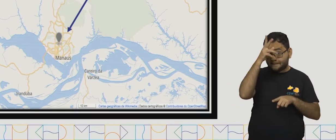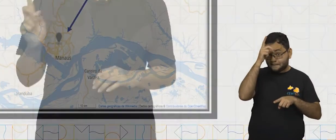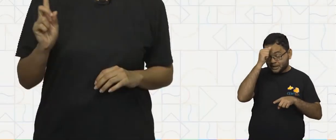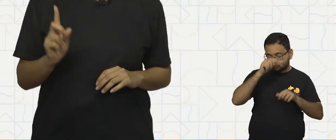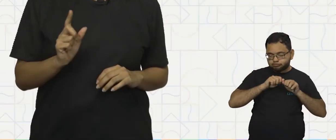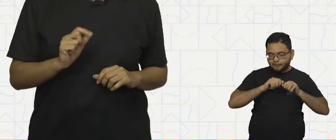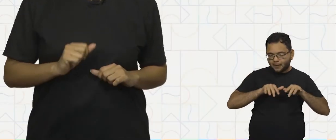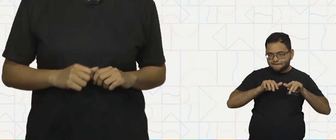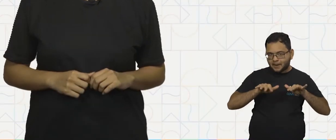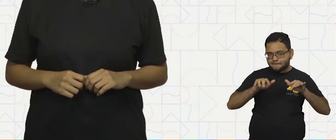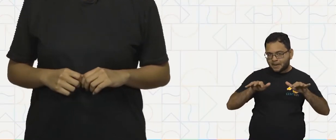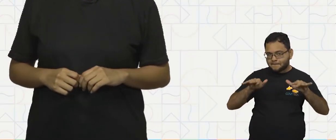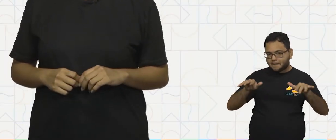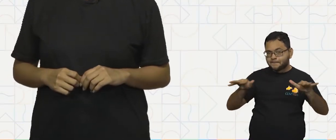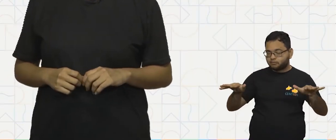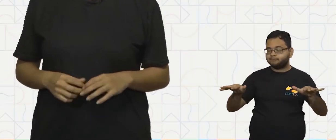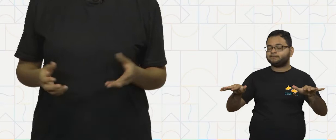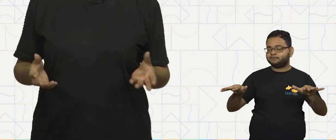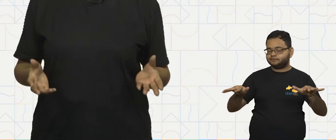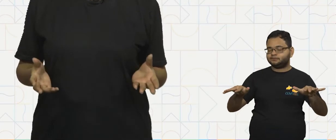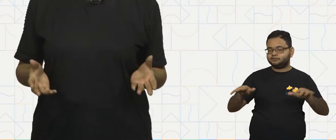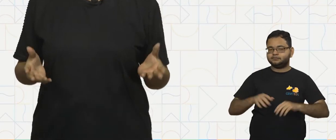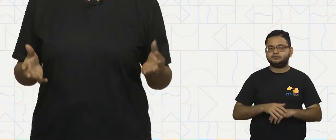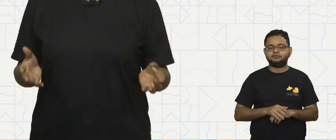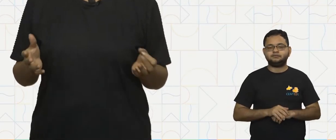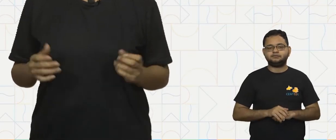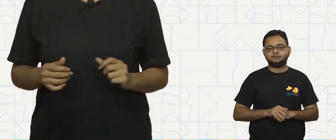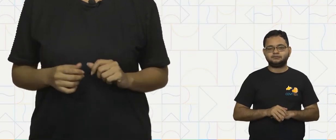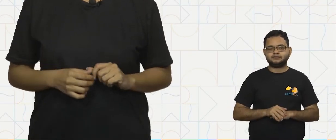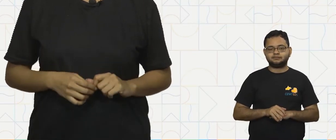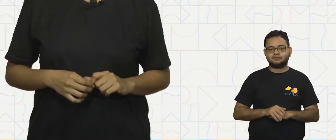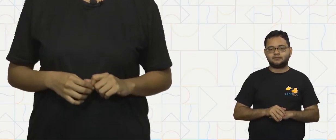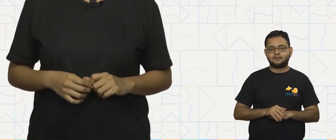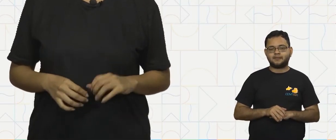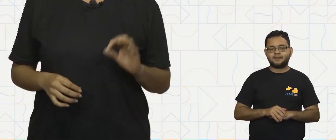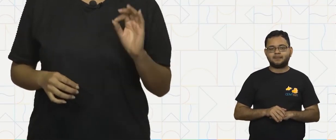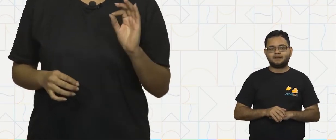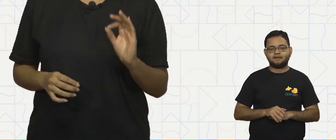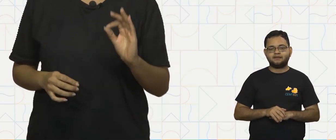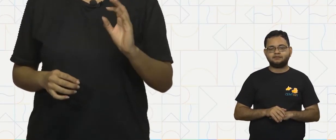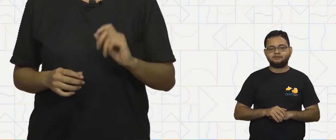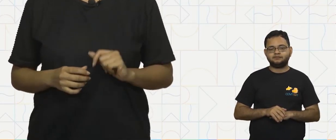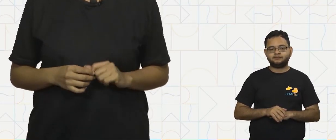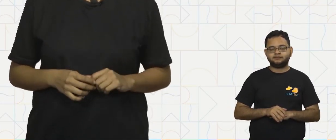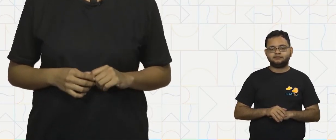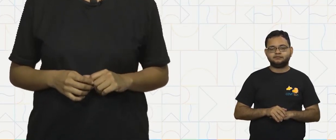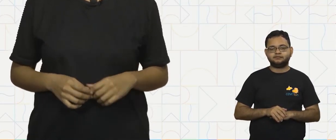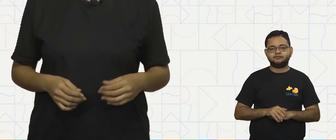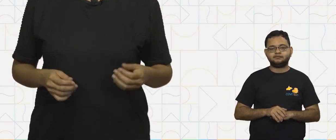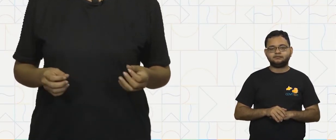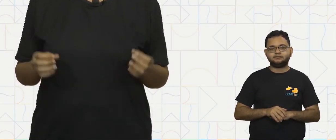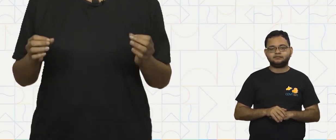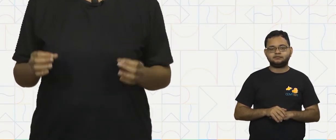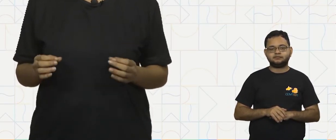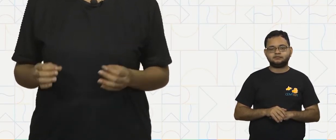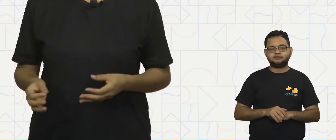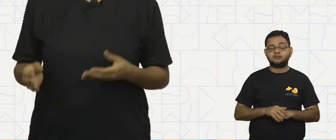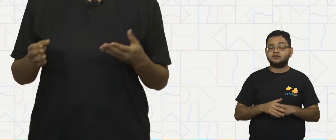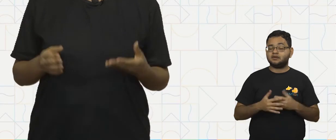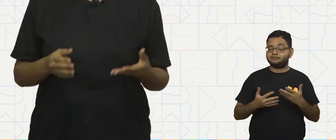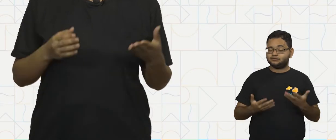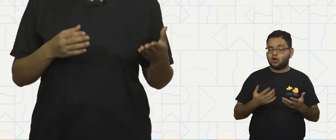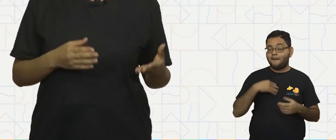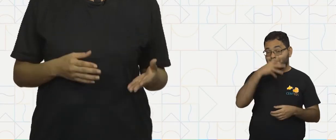mais. Um dos pontos que diferencia Manaus das grandes cidades do Brasil é justamente esse: a